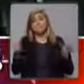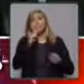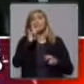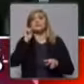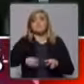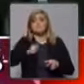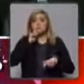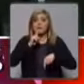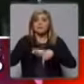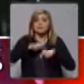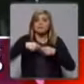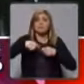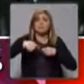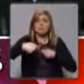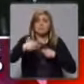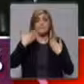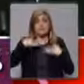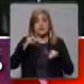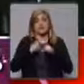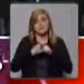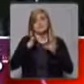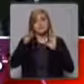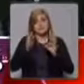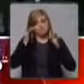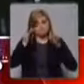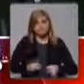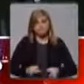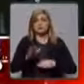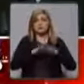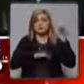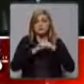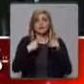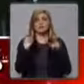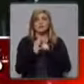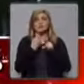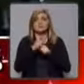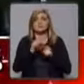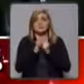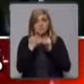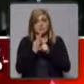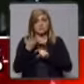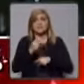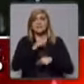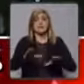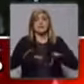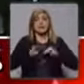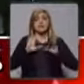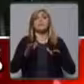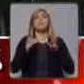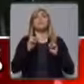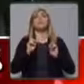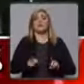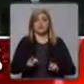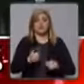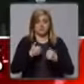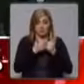uma extensão do período, mas a Grécia tem que se comprometer a fazer certas e determinadas reformas e a aceitar o princípio de que